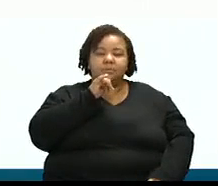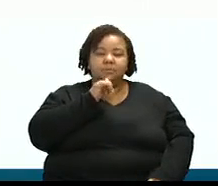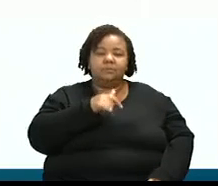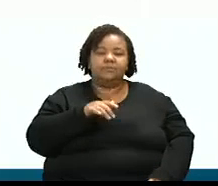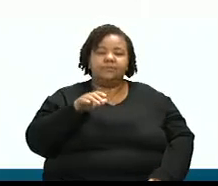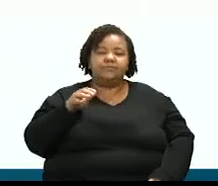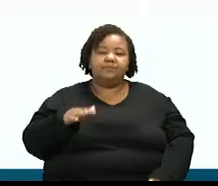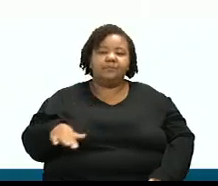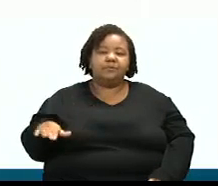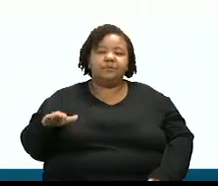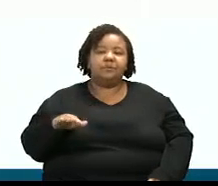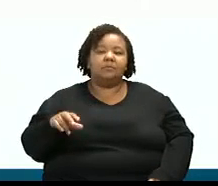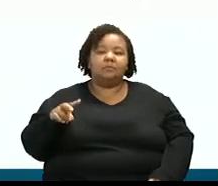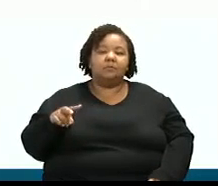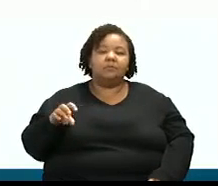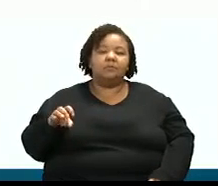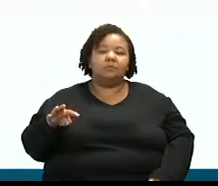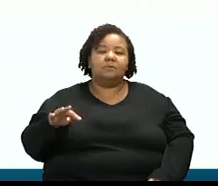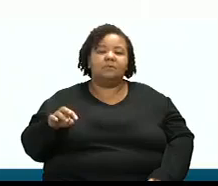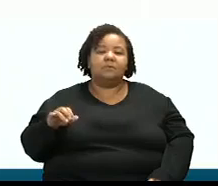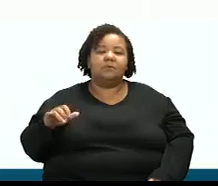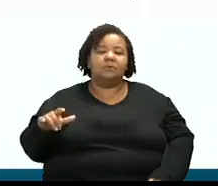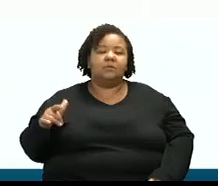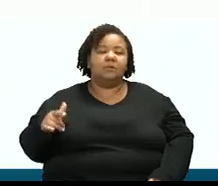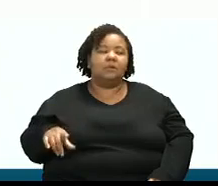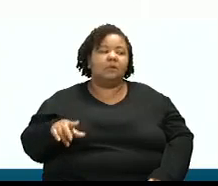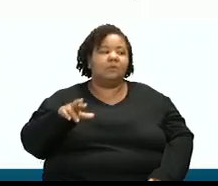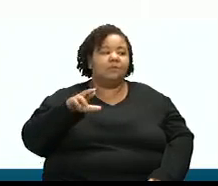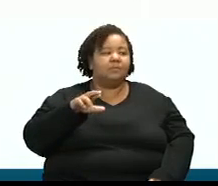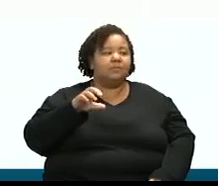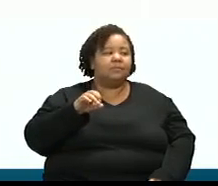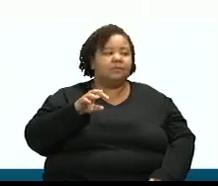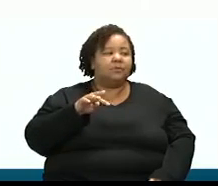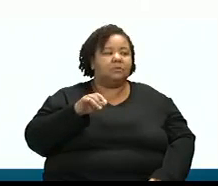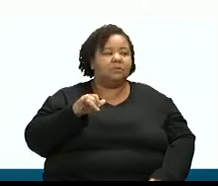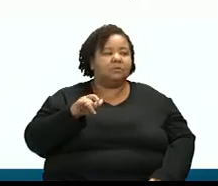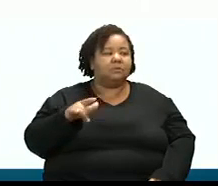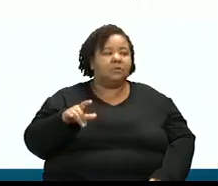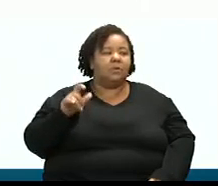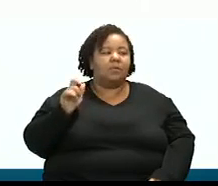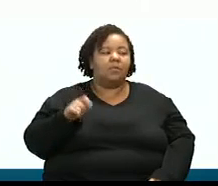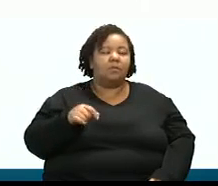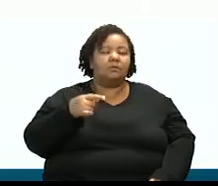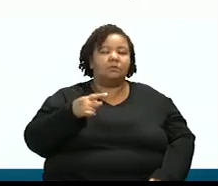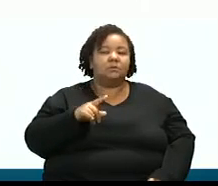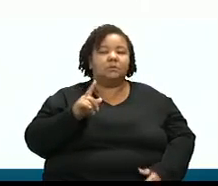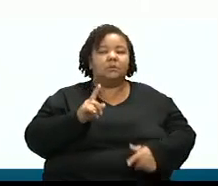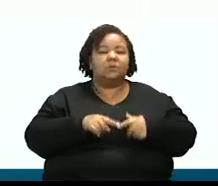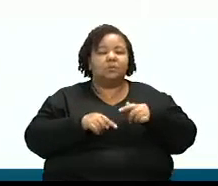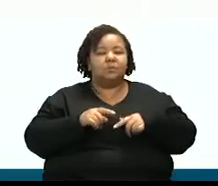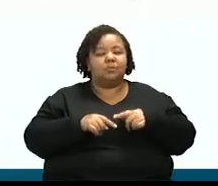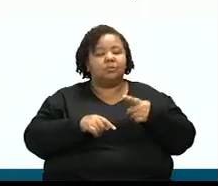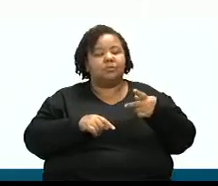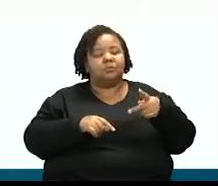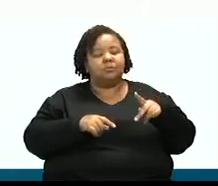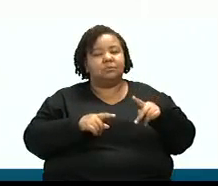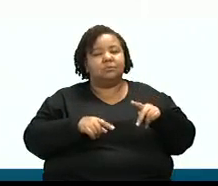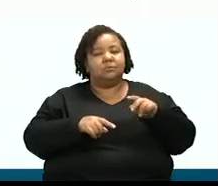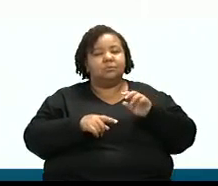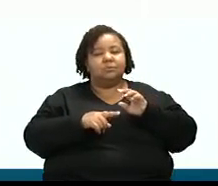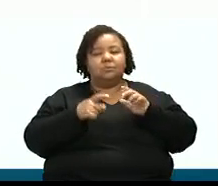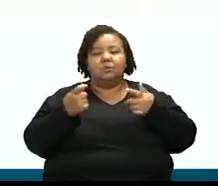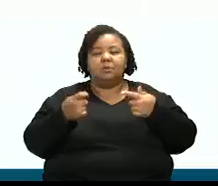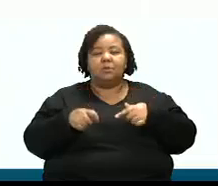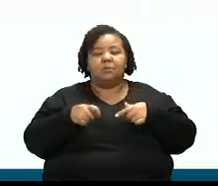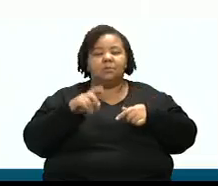campo vetorial. O rotacional eu posso estruturar a partir do produto vetorial. Com isso, eu não